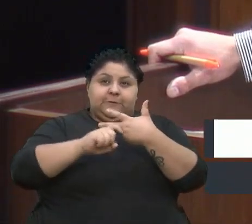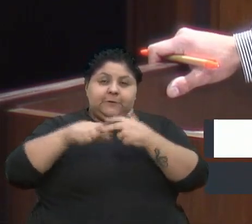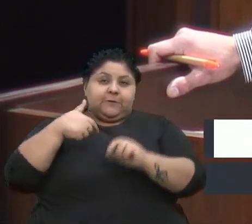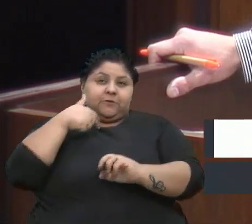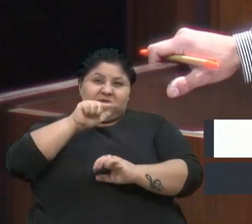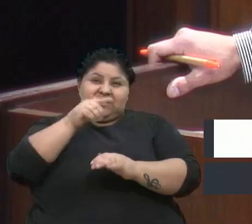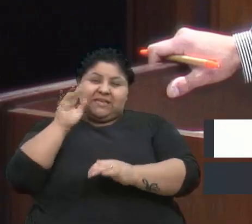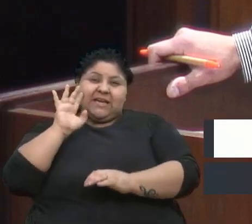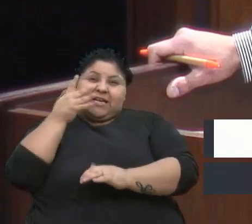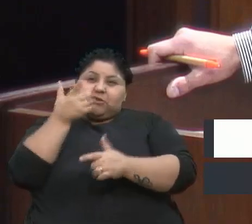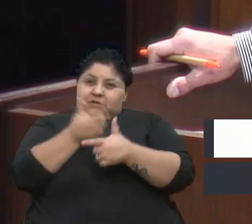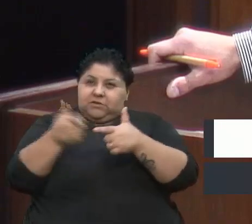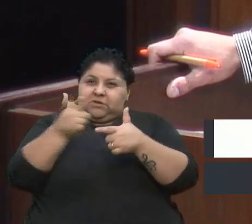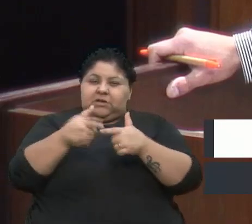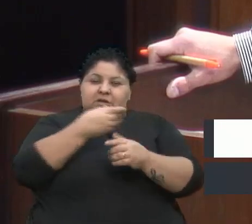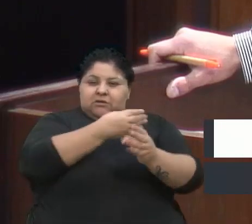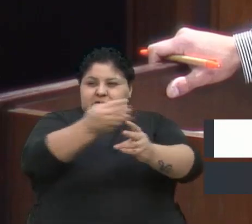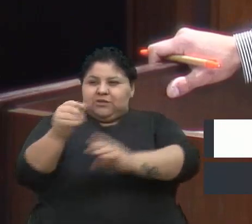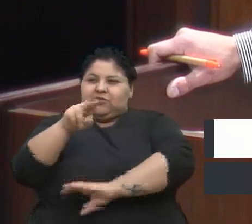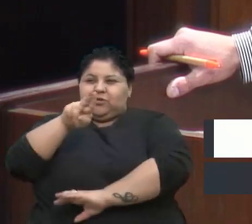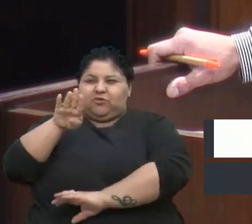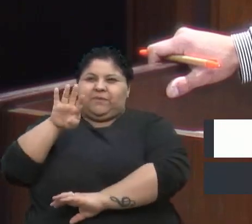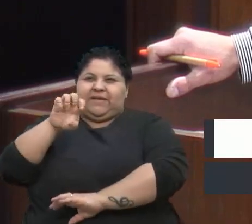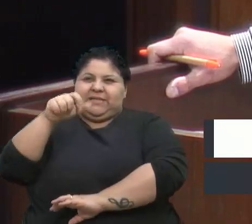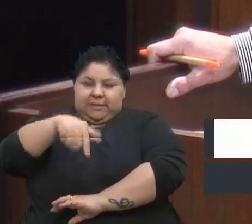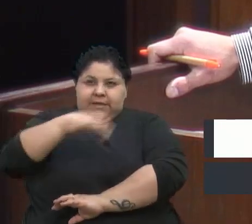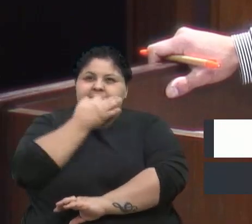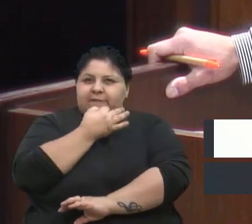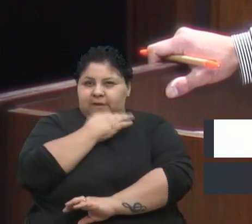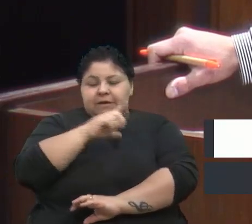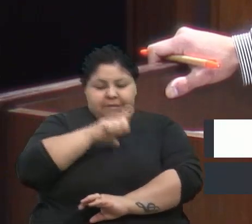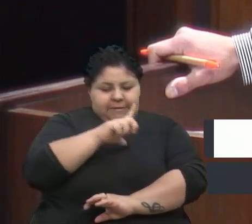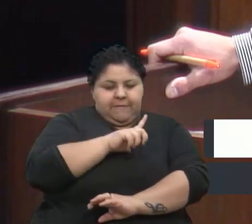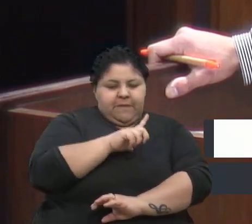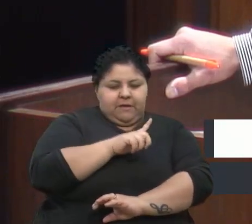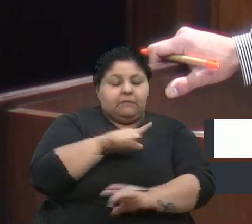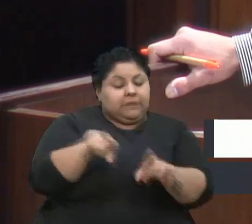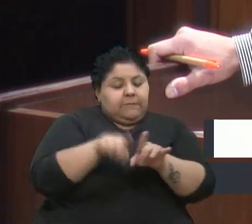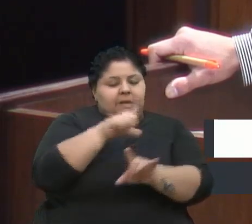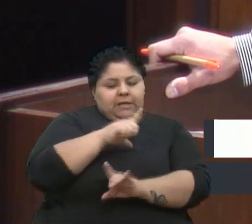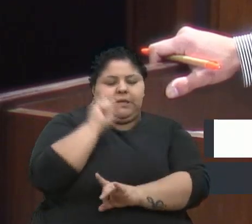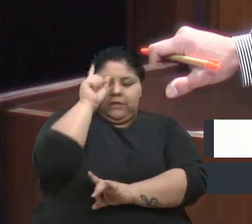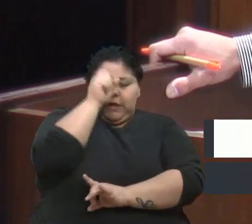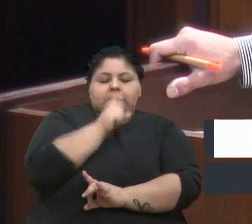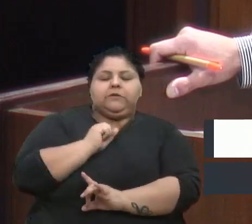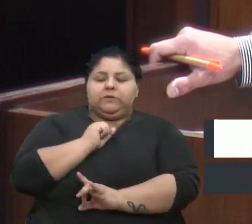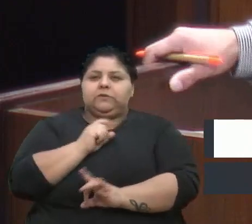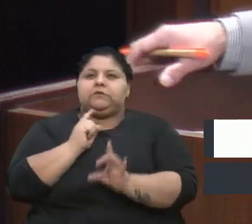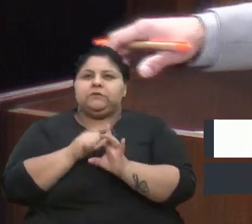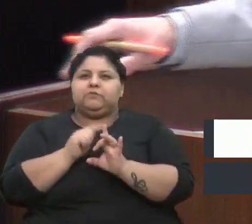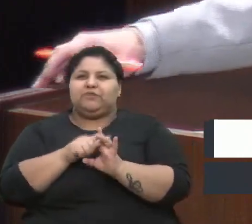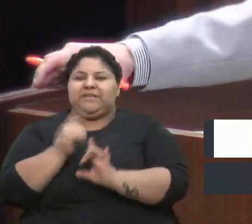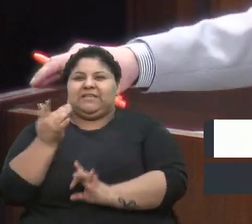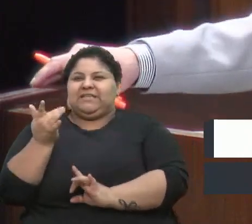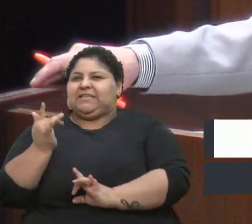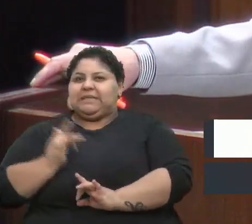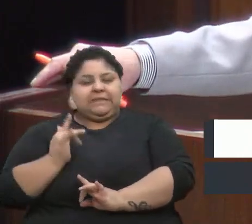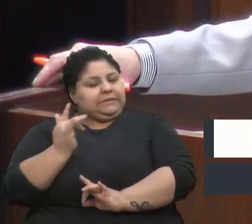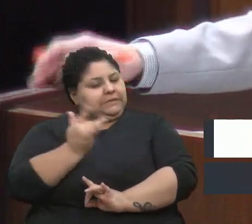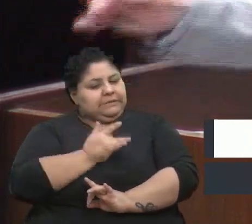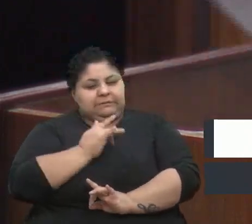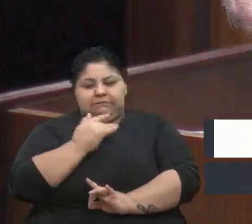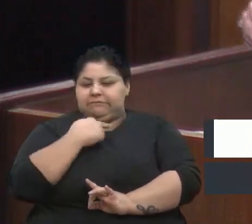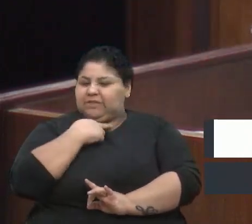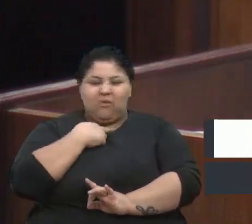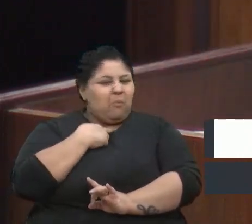esse problema das demais UBS de Caxias do Sul, que também estão com essa dificuldade, porque saúde não dá para